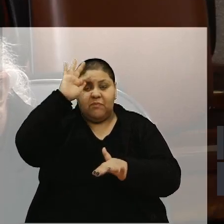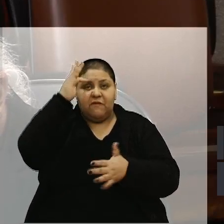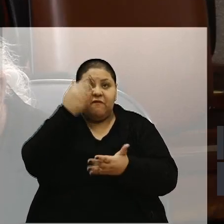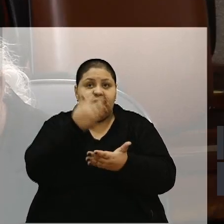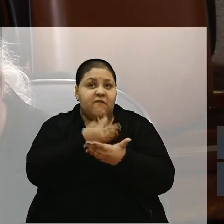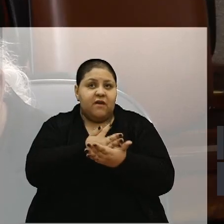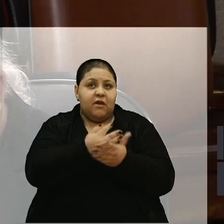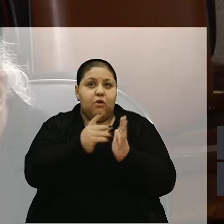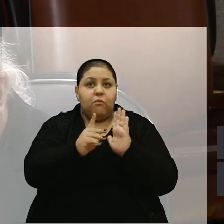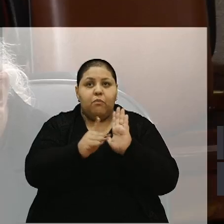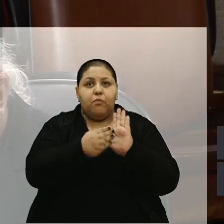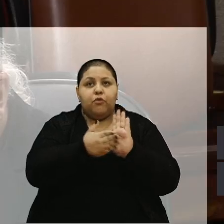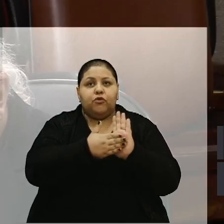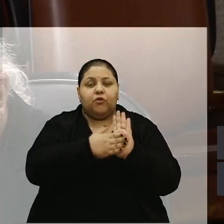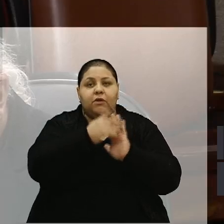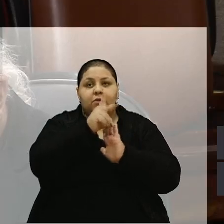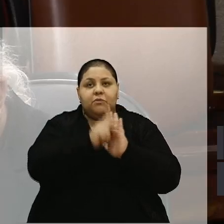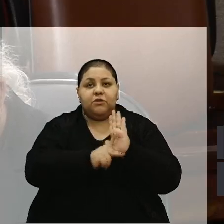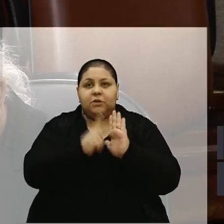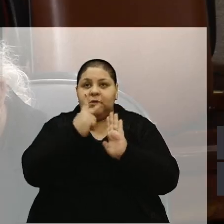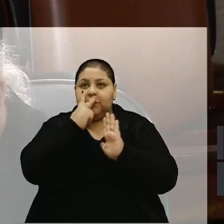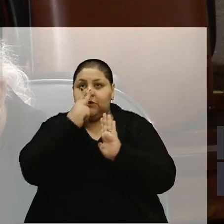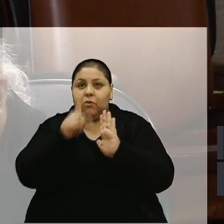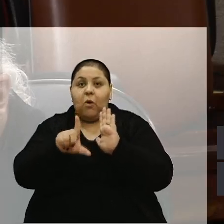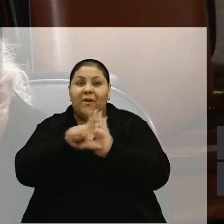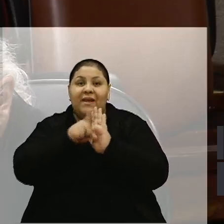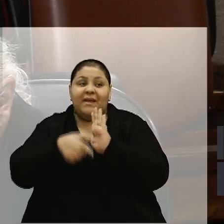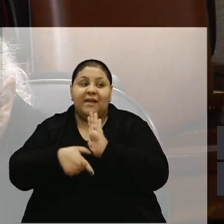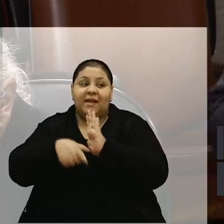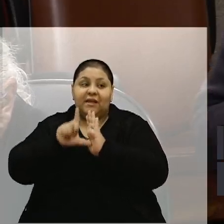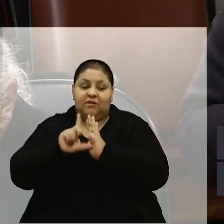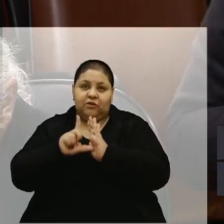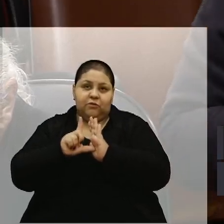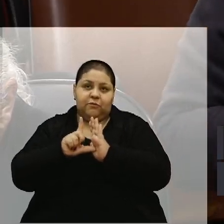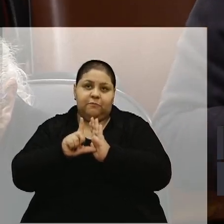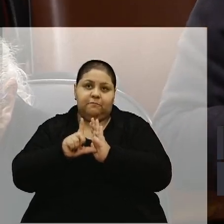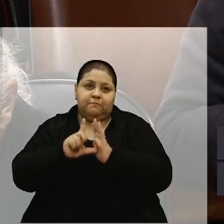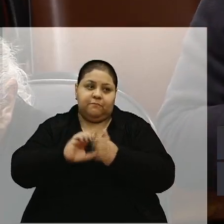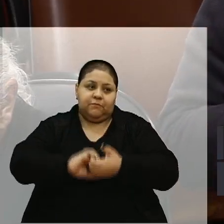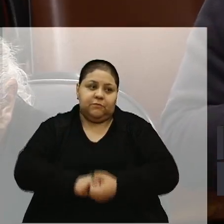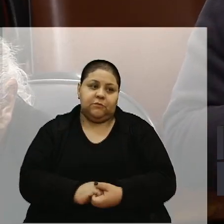que foi aprovado em 2019 de autoria do vereador Périco, na época.